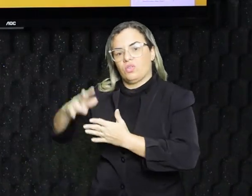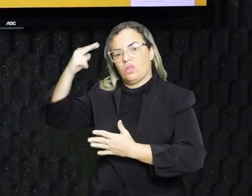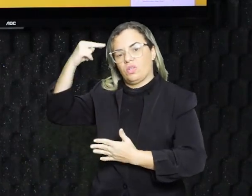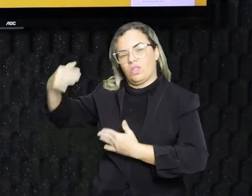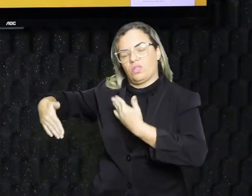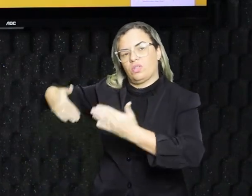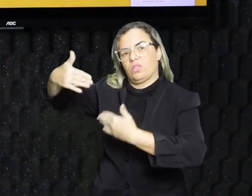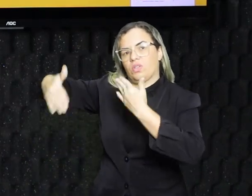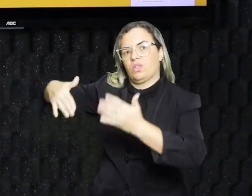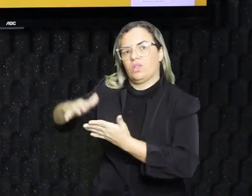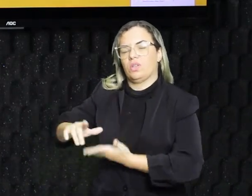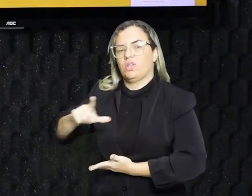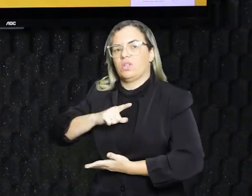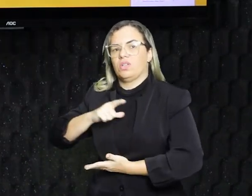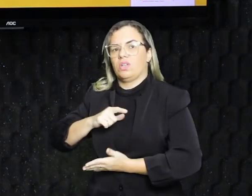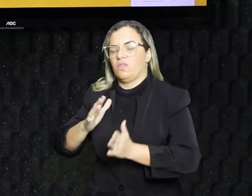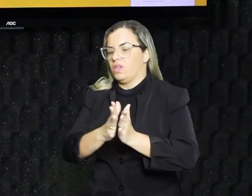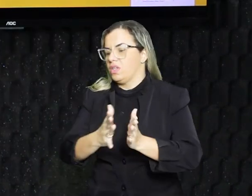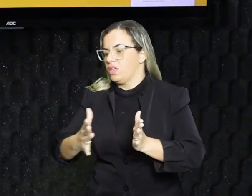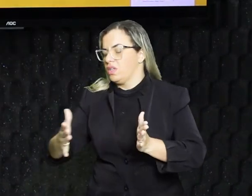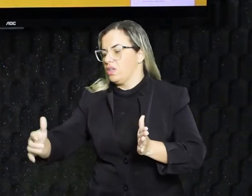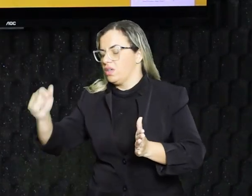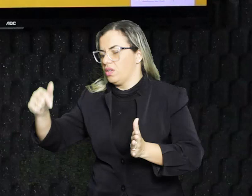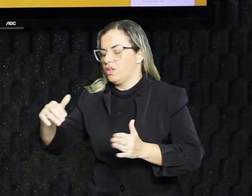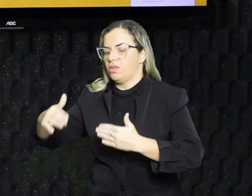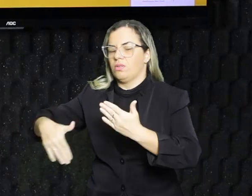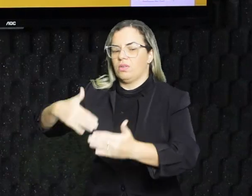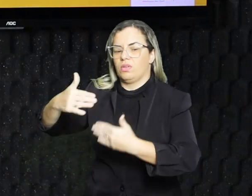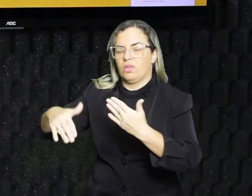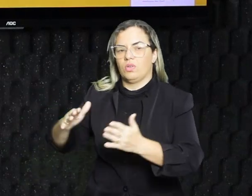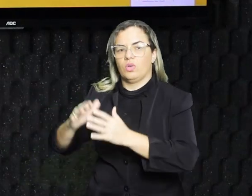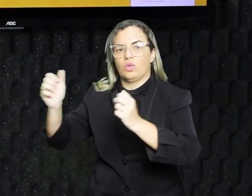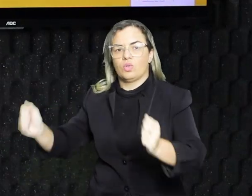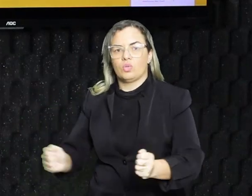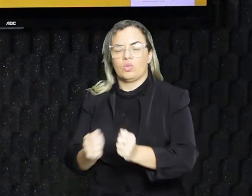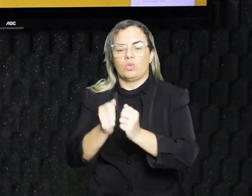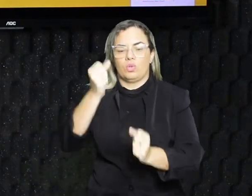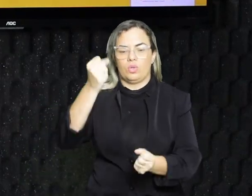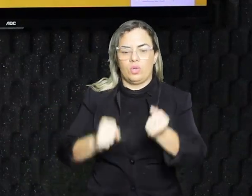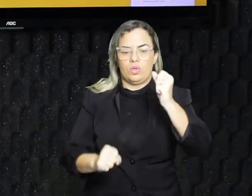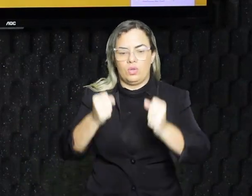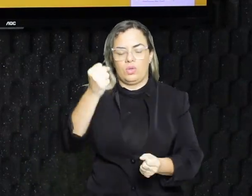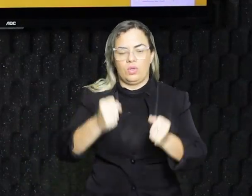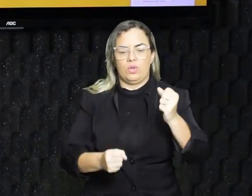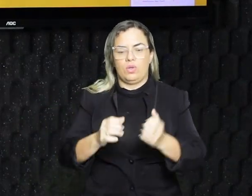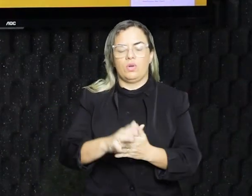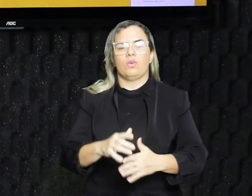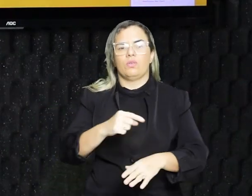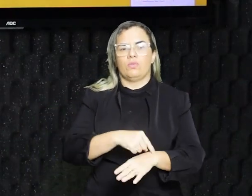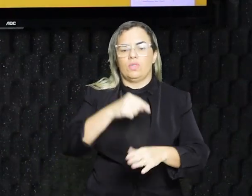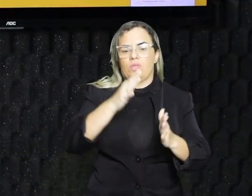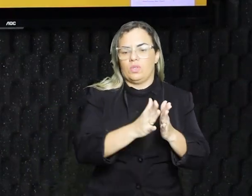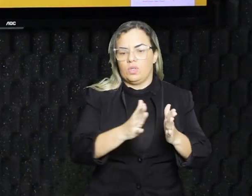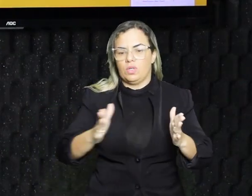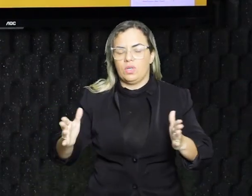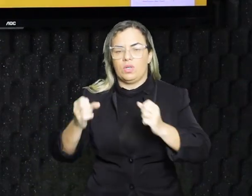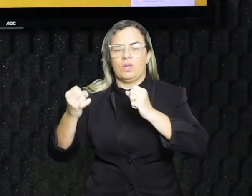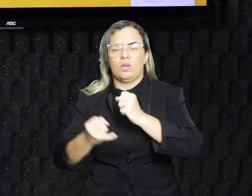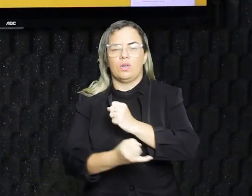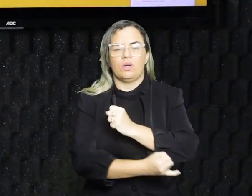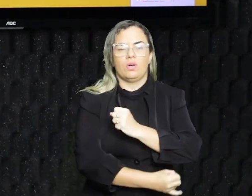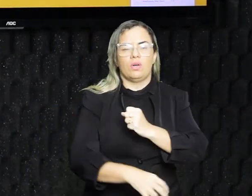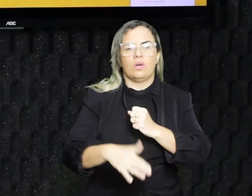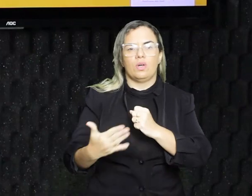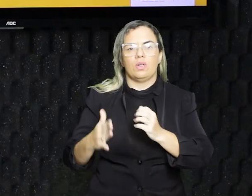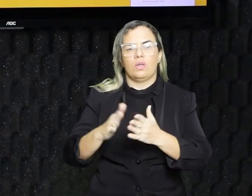certo? Passaram por um processo gradual acompanhando a industrialização. Tiveram tempo de planejar sua infraestrutura e,